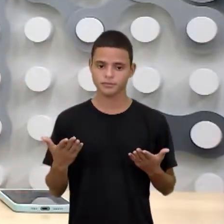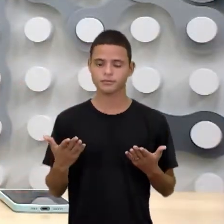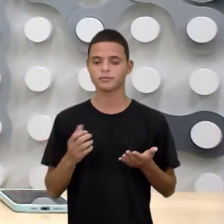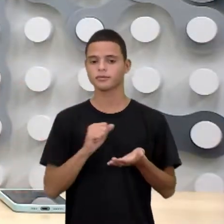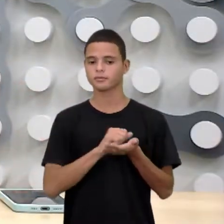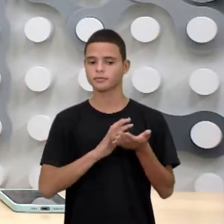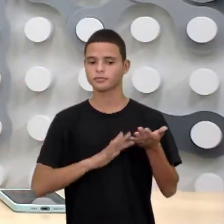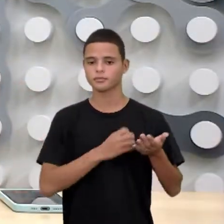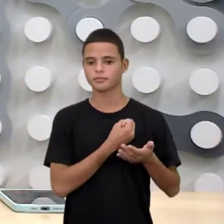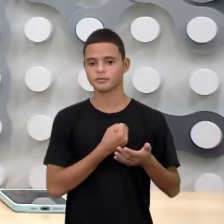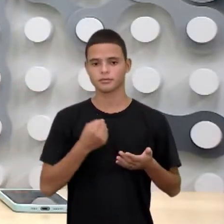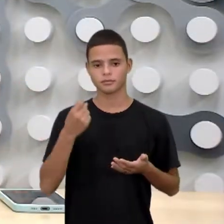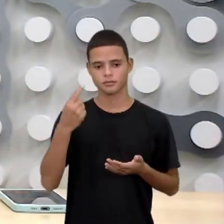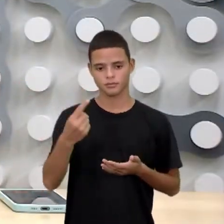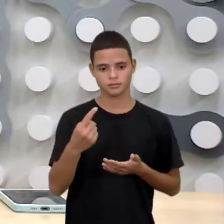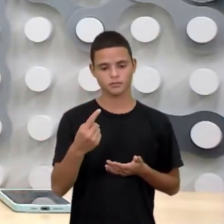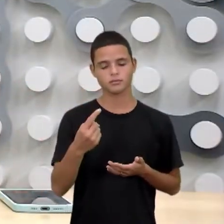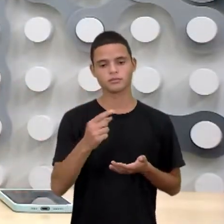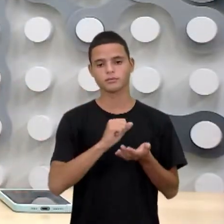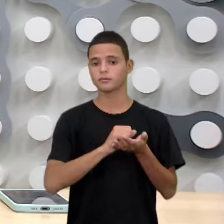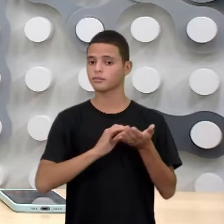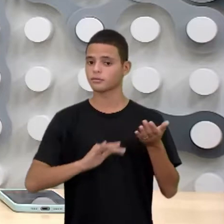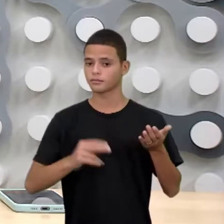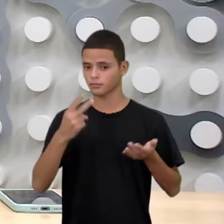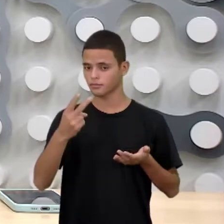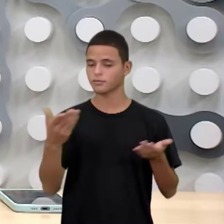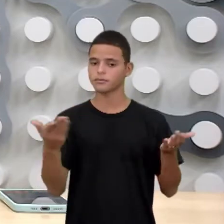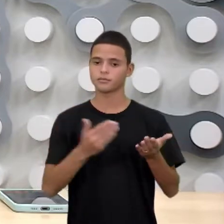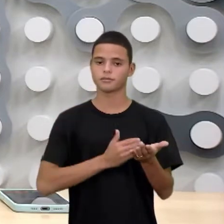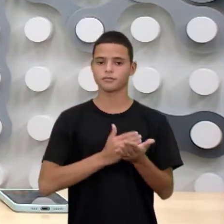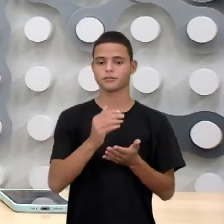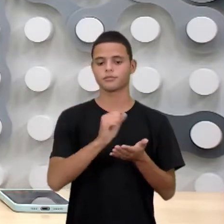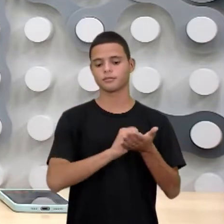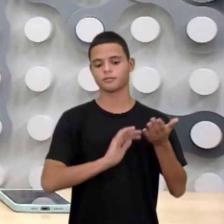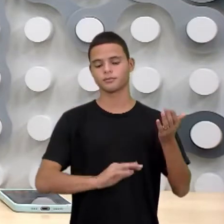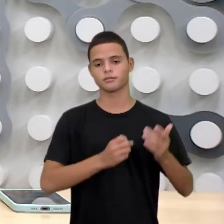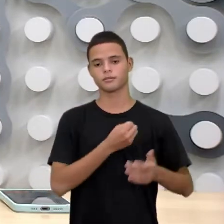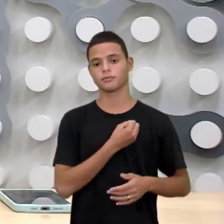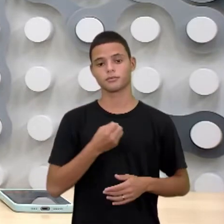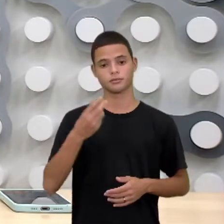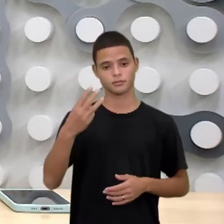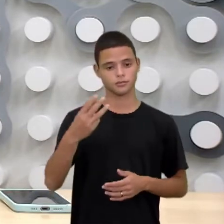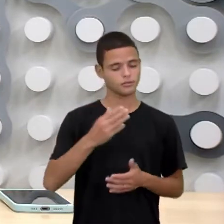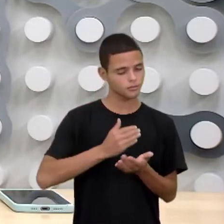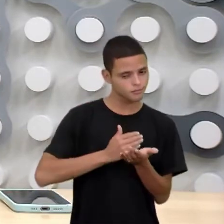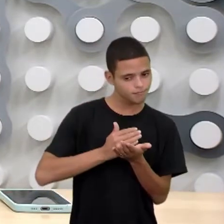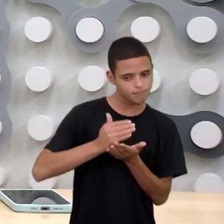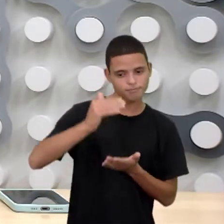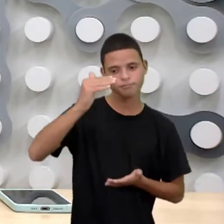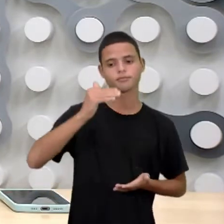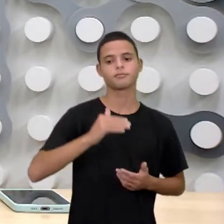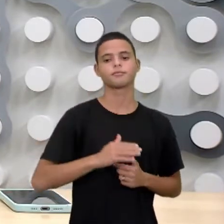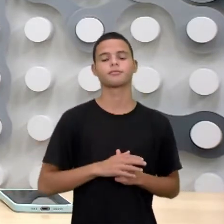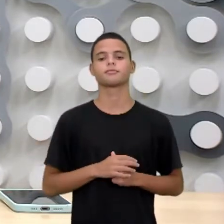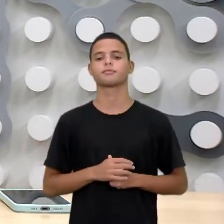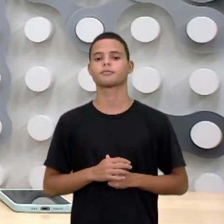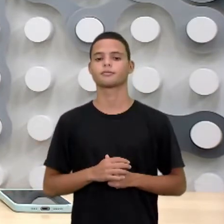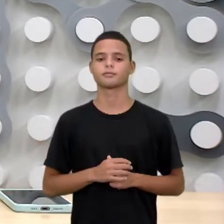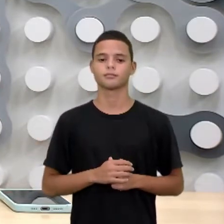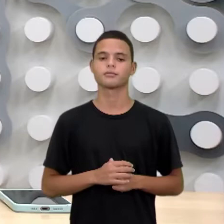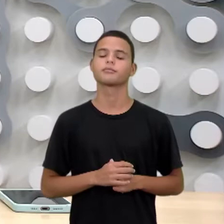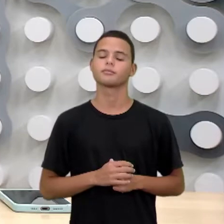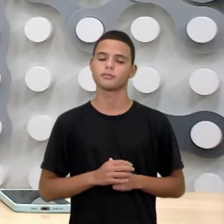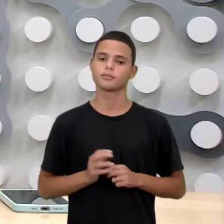1, passamos aí pela atividade 2, agora estamos aí na atividade 3, iniciando essa atividade aí para